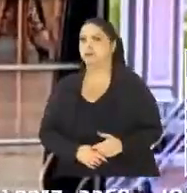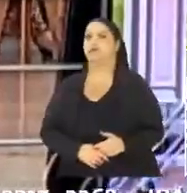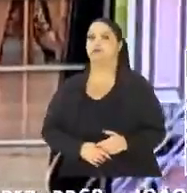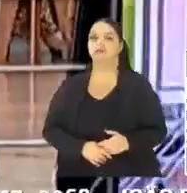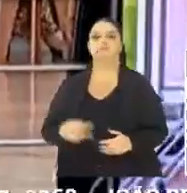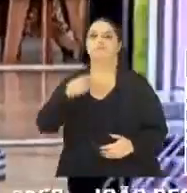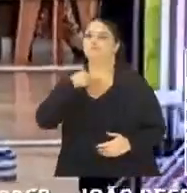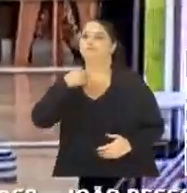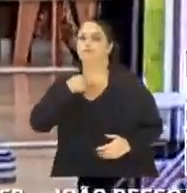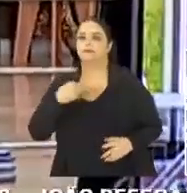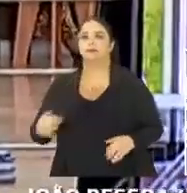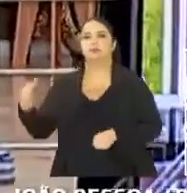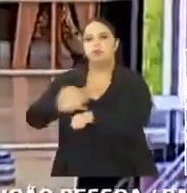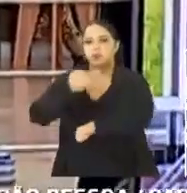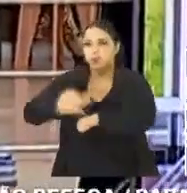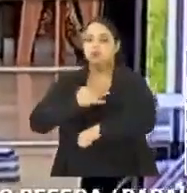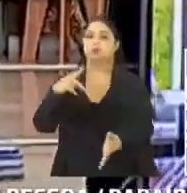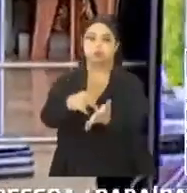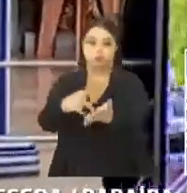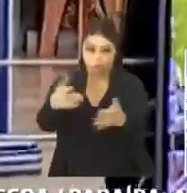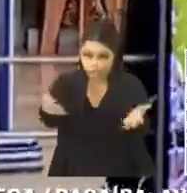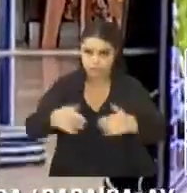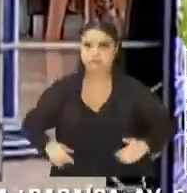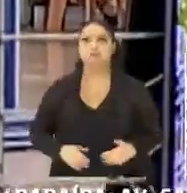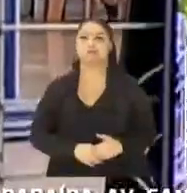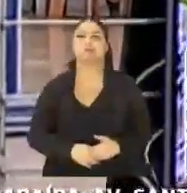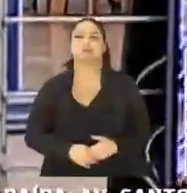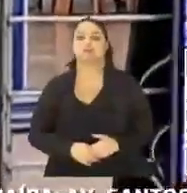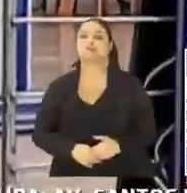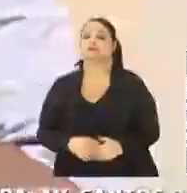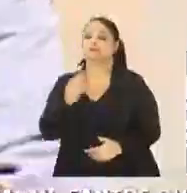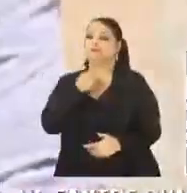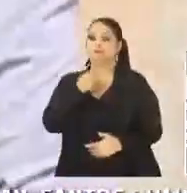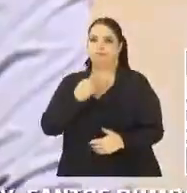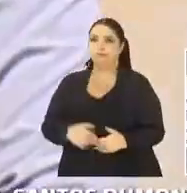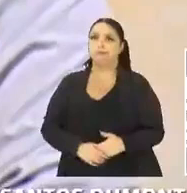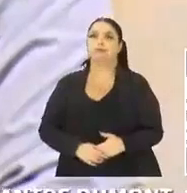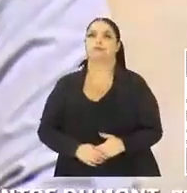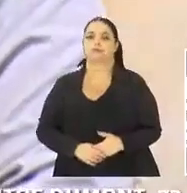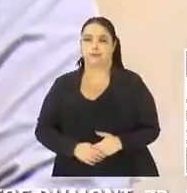que não podemos suportar, não é verdade? Que não podemos.